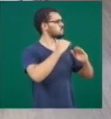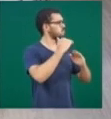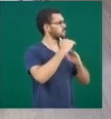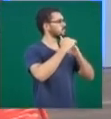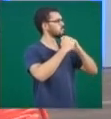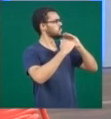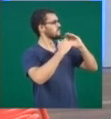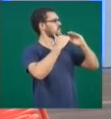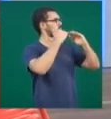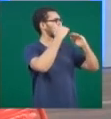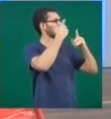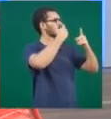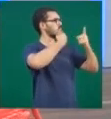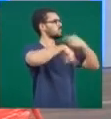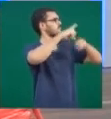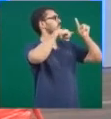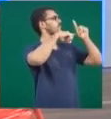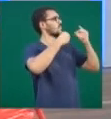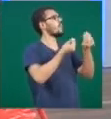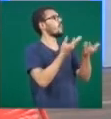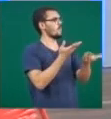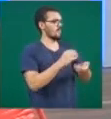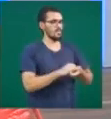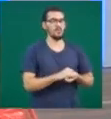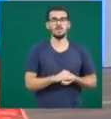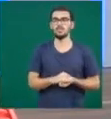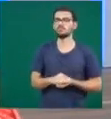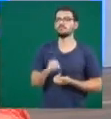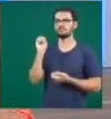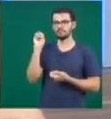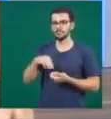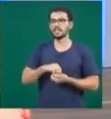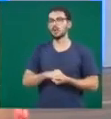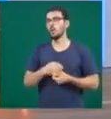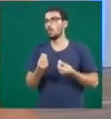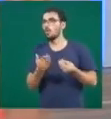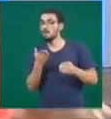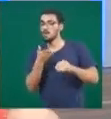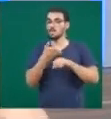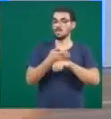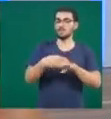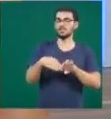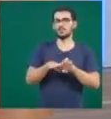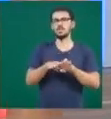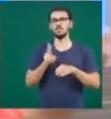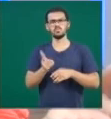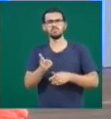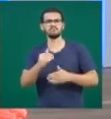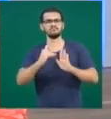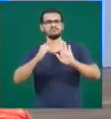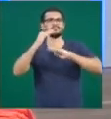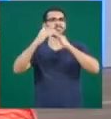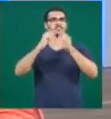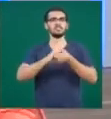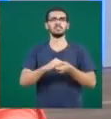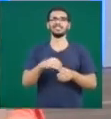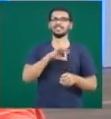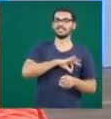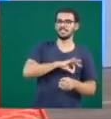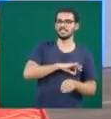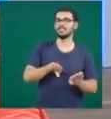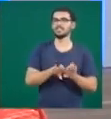seria isso? Sim, todo esse percurso delas, tanto na hora de adentrar quanto lá dentro. A questão salarial, ocupar posições de